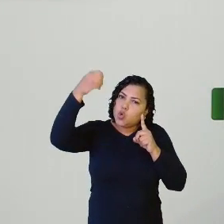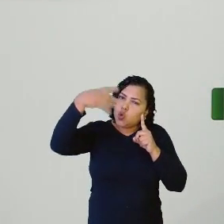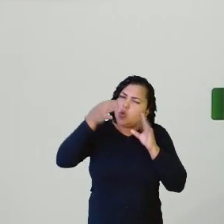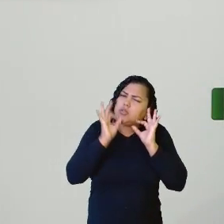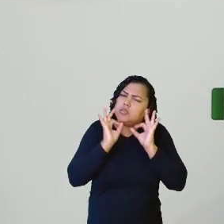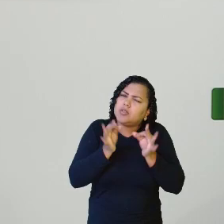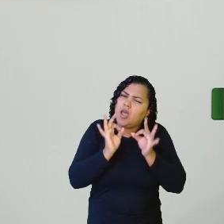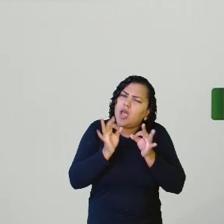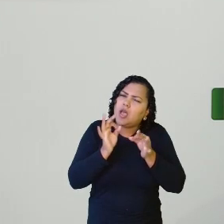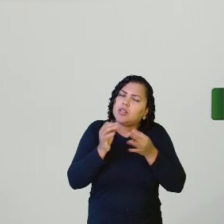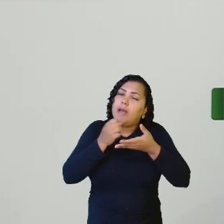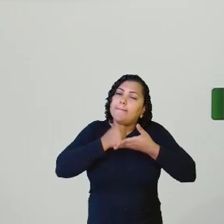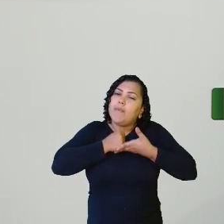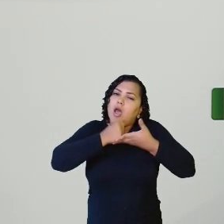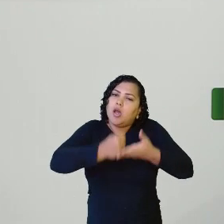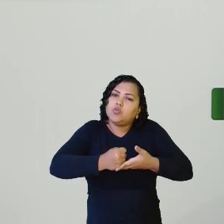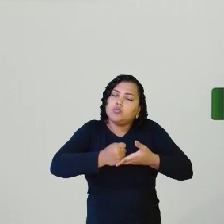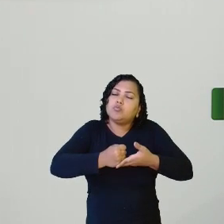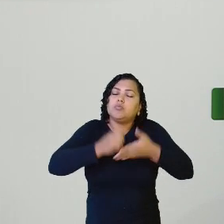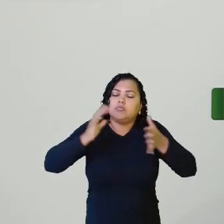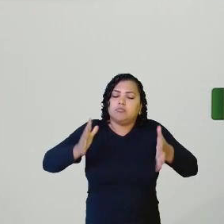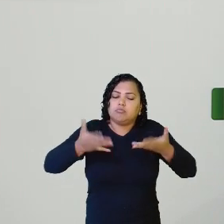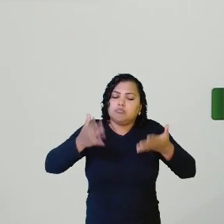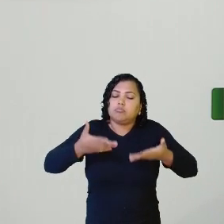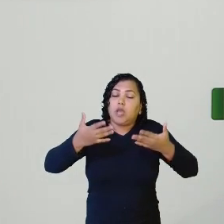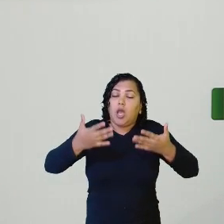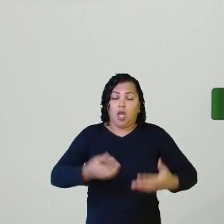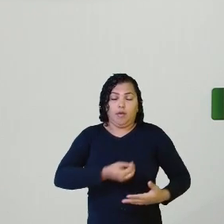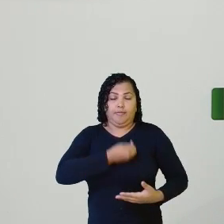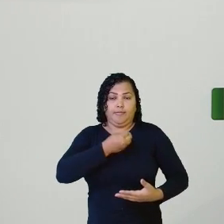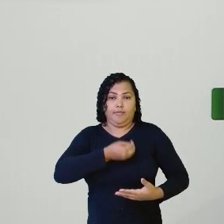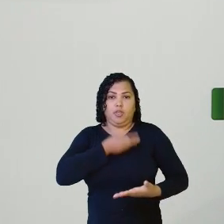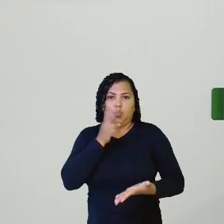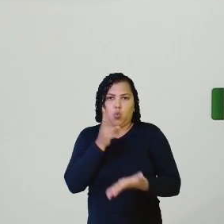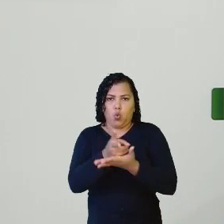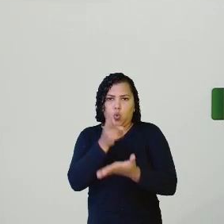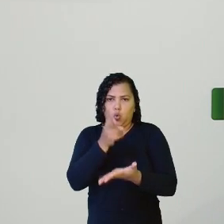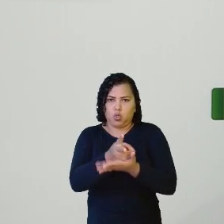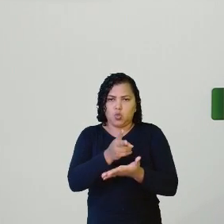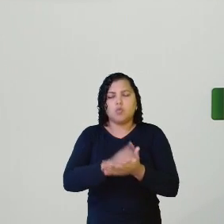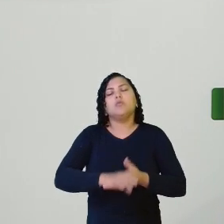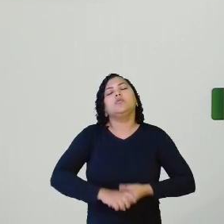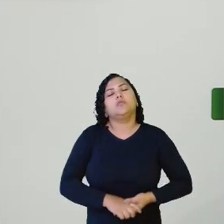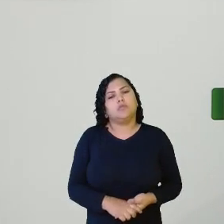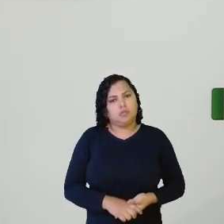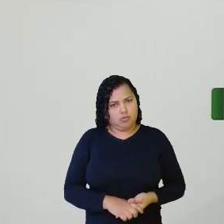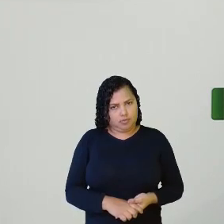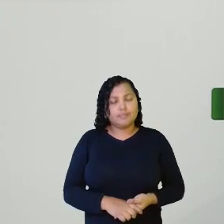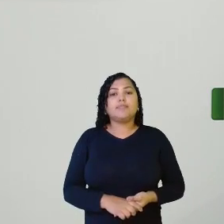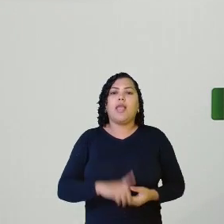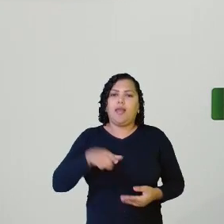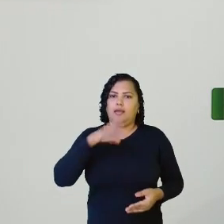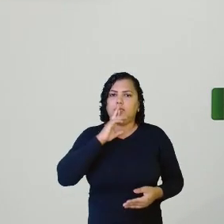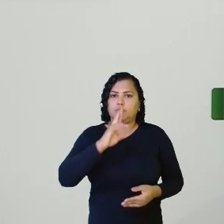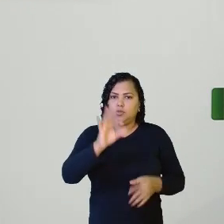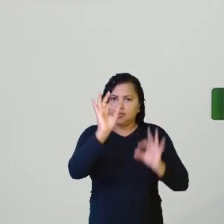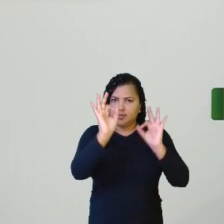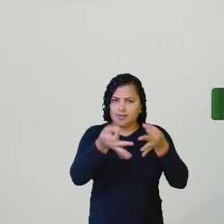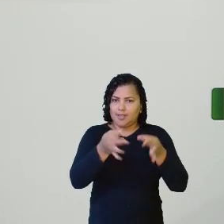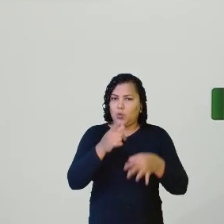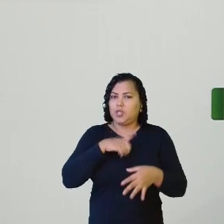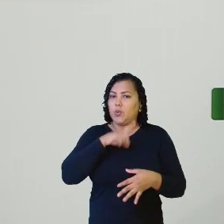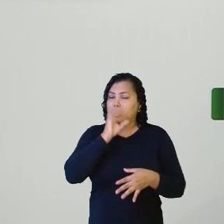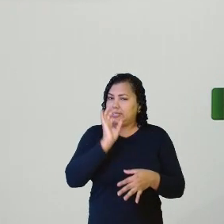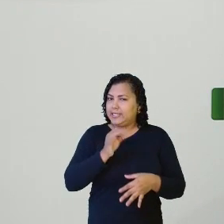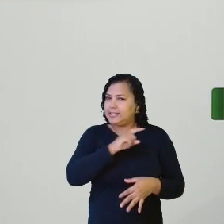ideal para a sobrevivência dos seres vivos. Exatamente, essa é a resposta. E eu tenho certeza